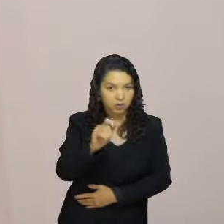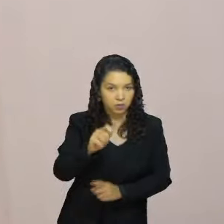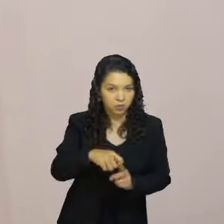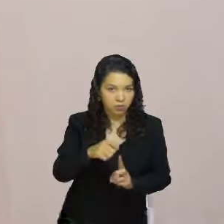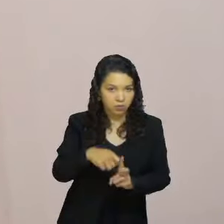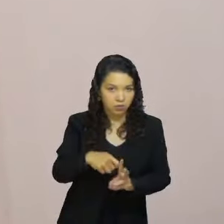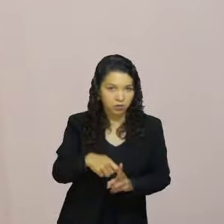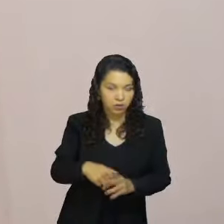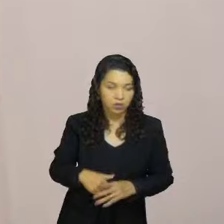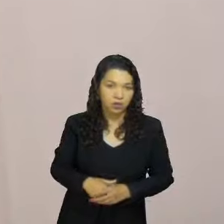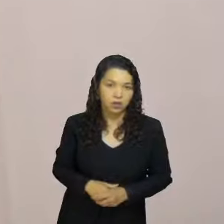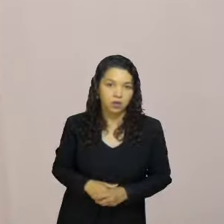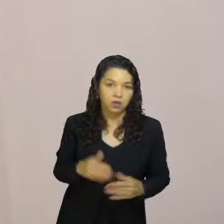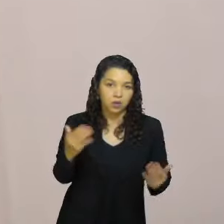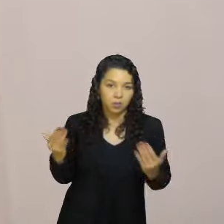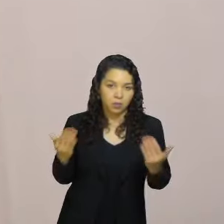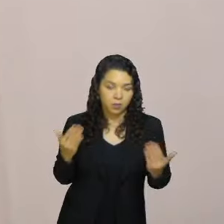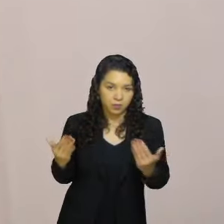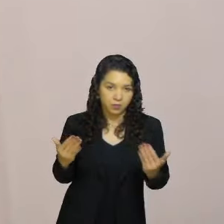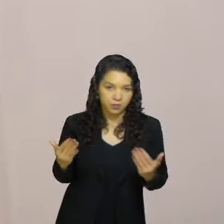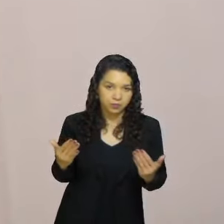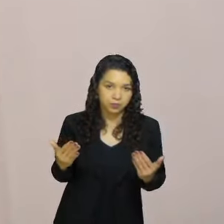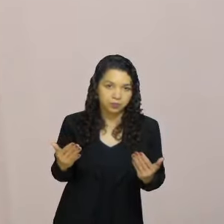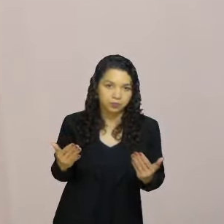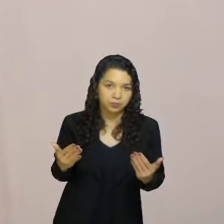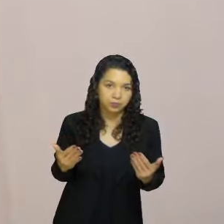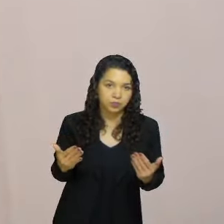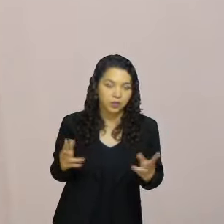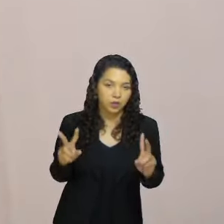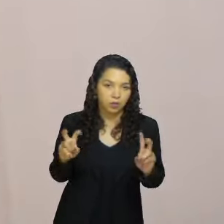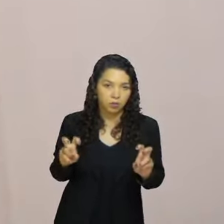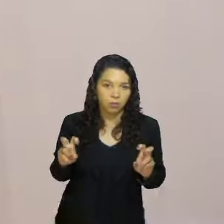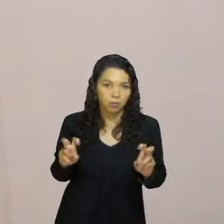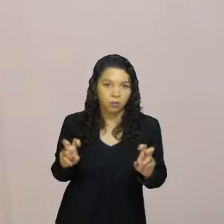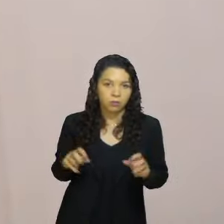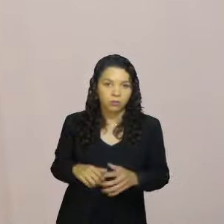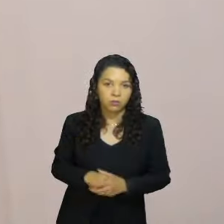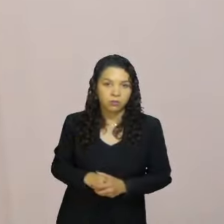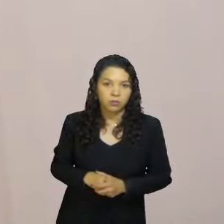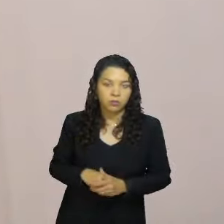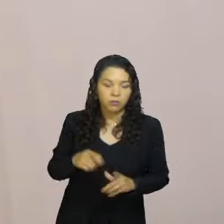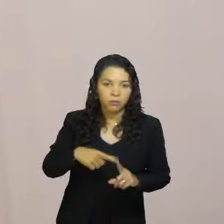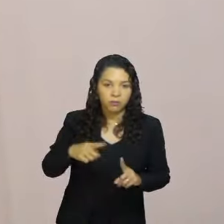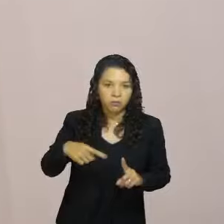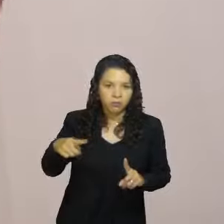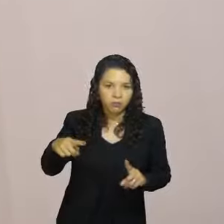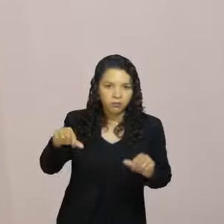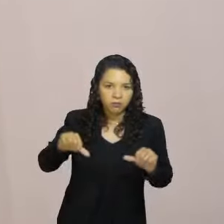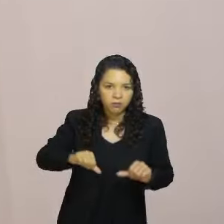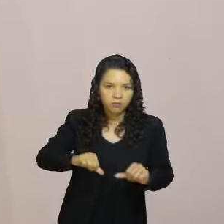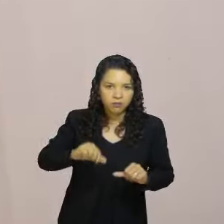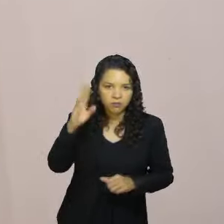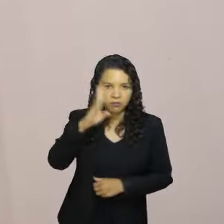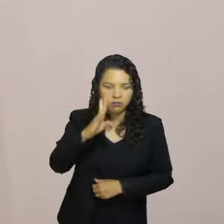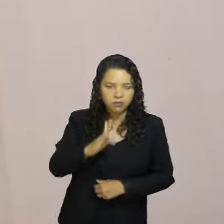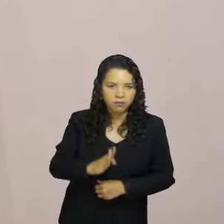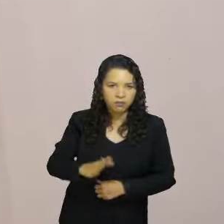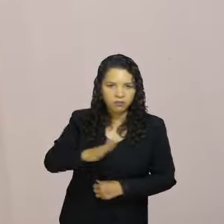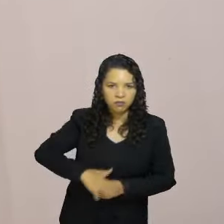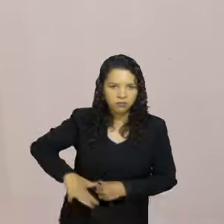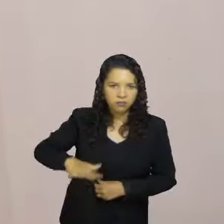até uma comparação aqui na minha última fala a respeito desse tema. O dado é tão absurdo que o Brasil como um todo,